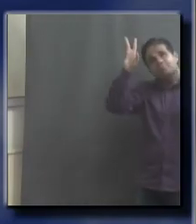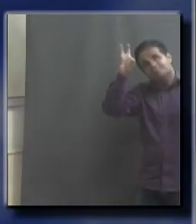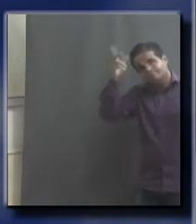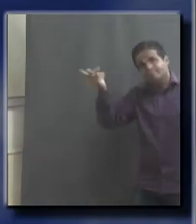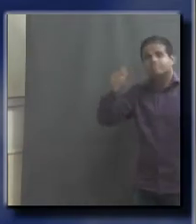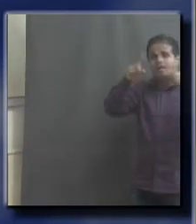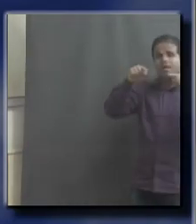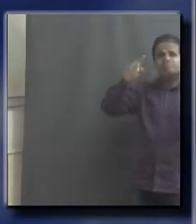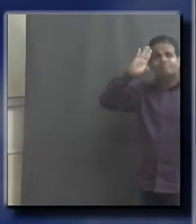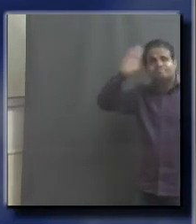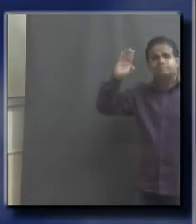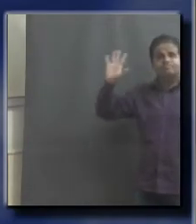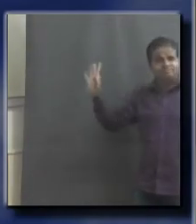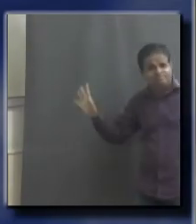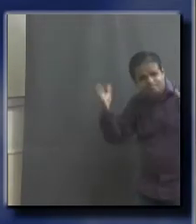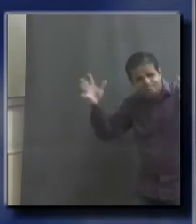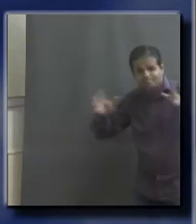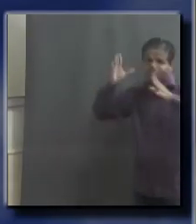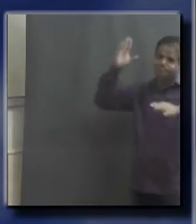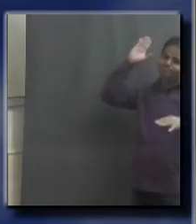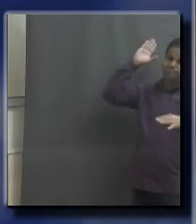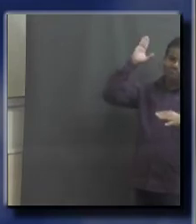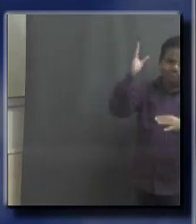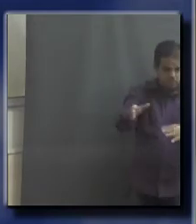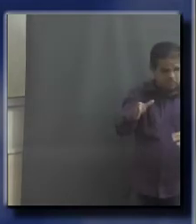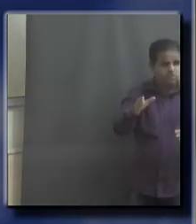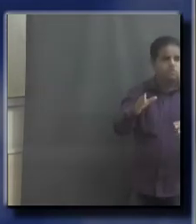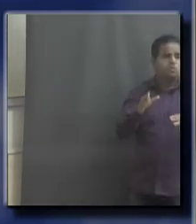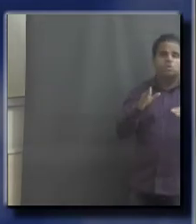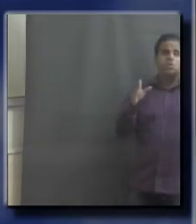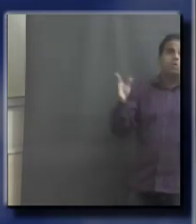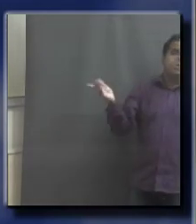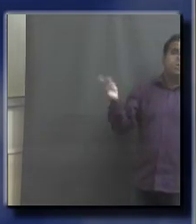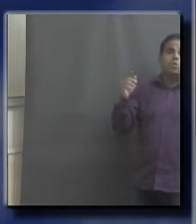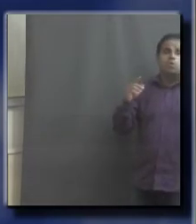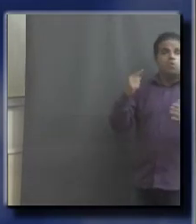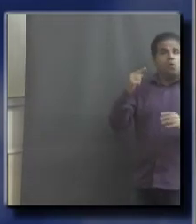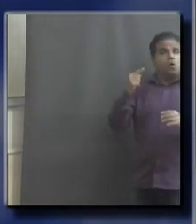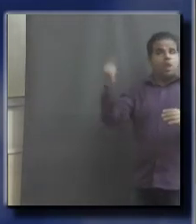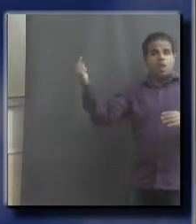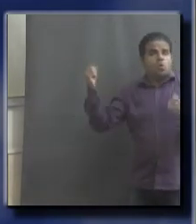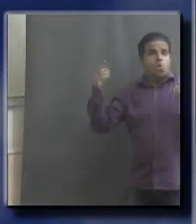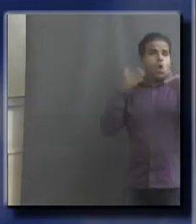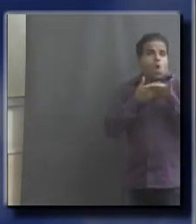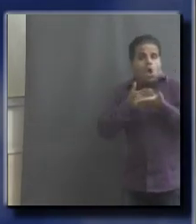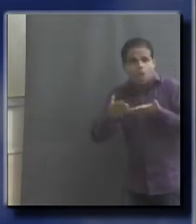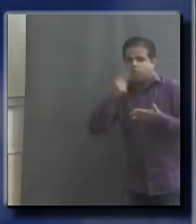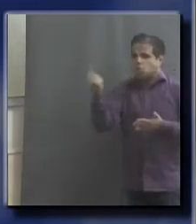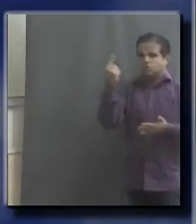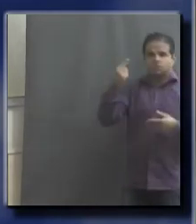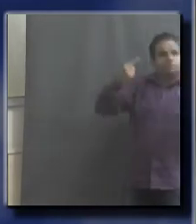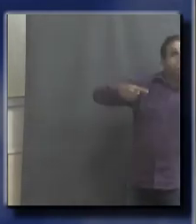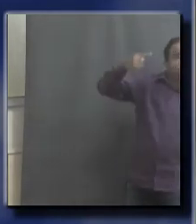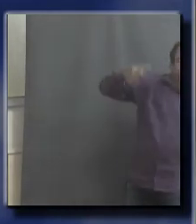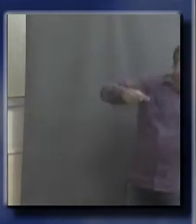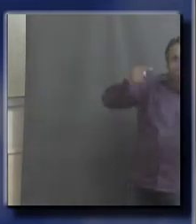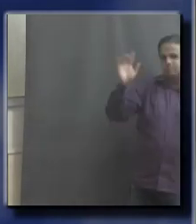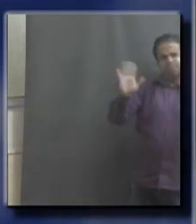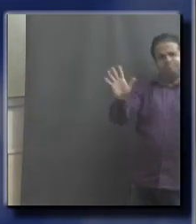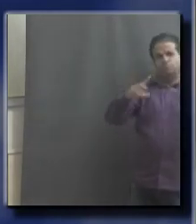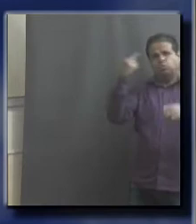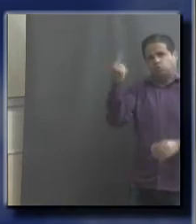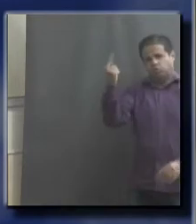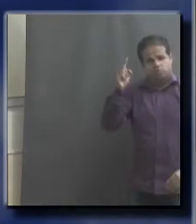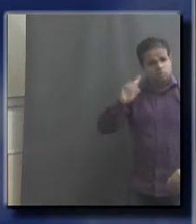o motivador externo mais direto, embora isso não venha de forma isolada das políticas, mas,